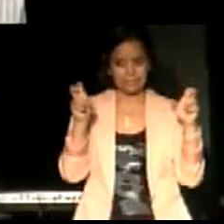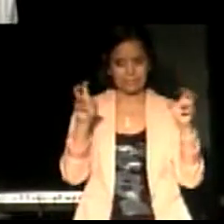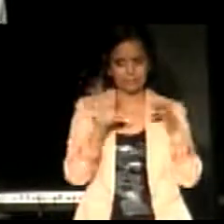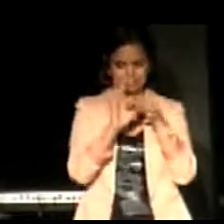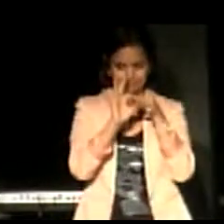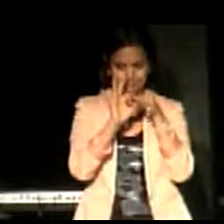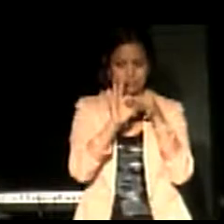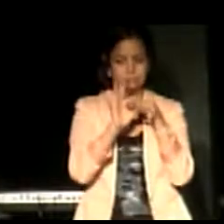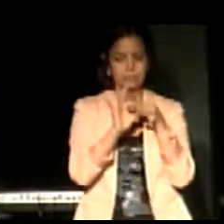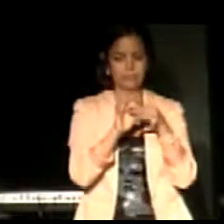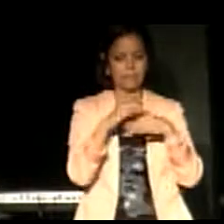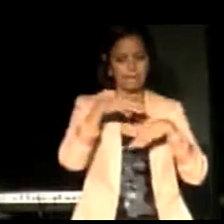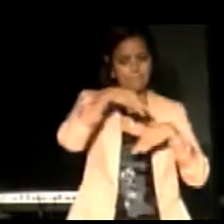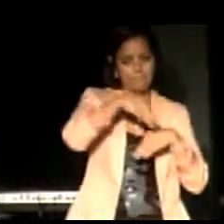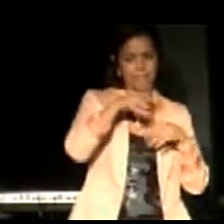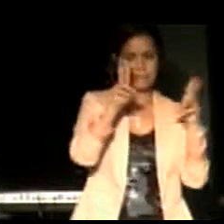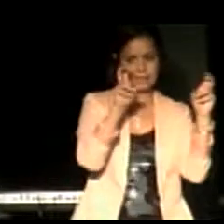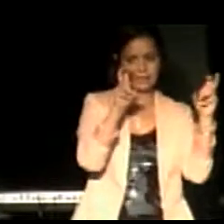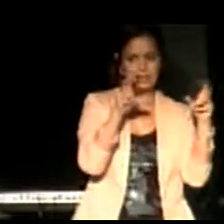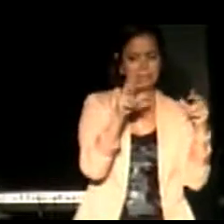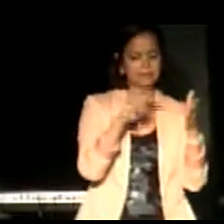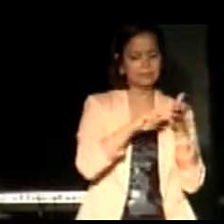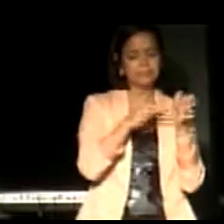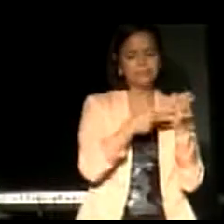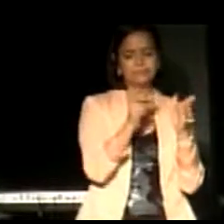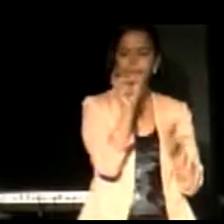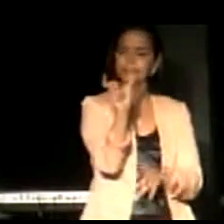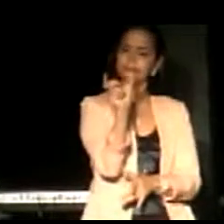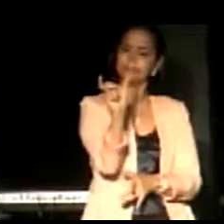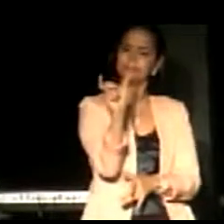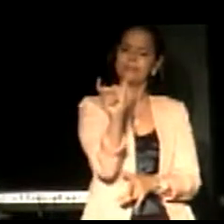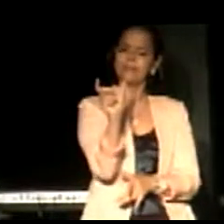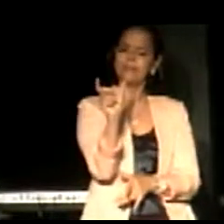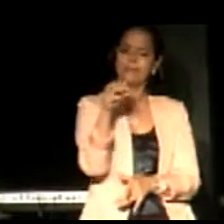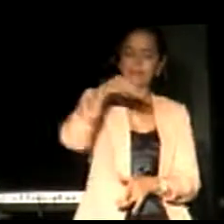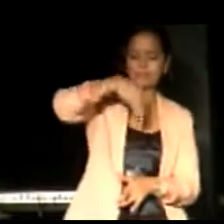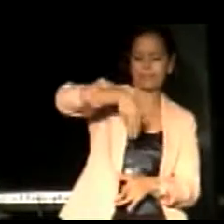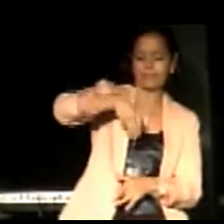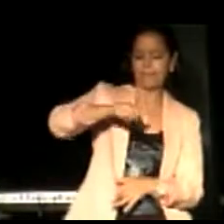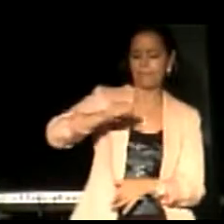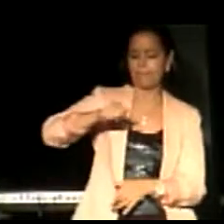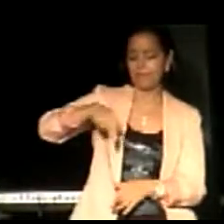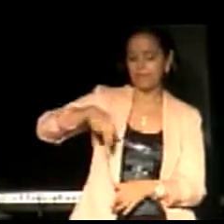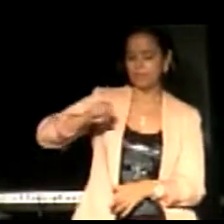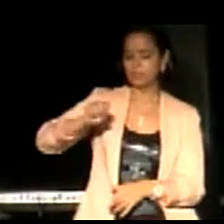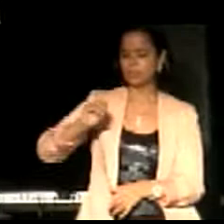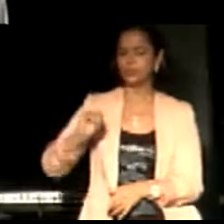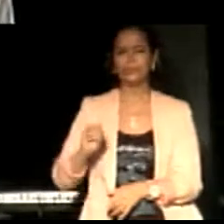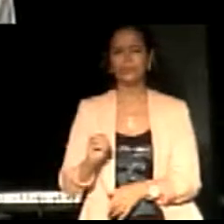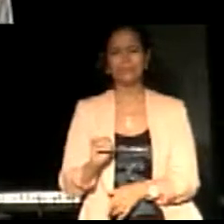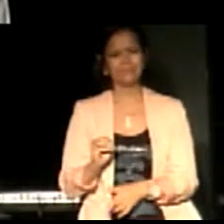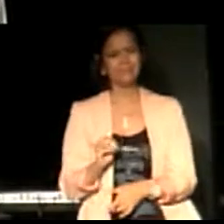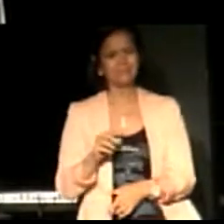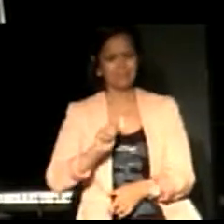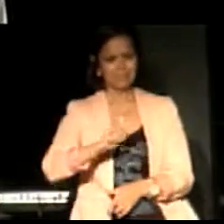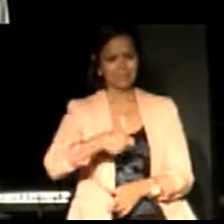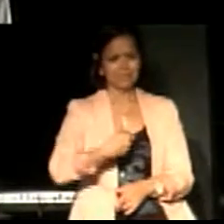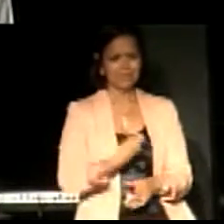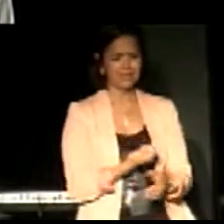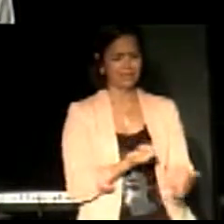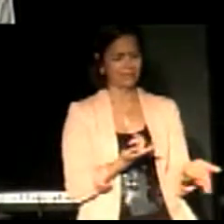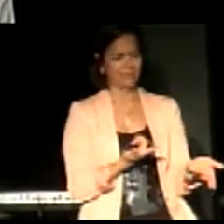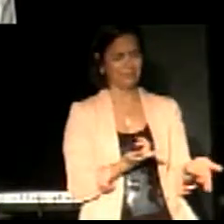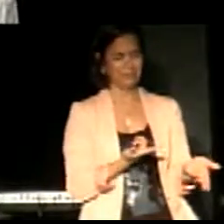ou o termo manso, já que esse adjetivo, na nossa cultura, é um adjetivo que tem